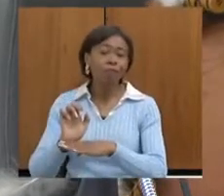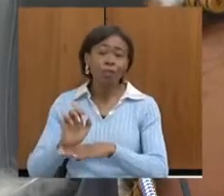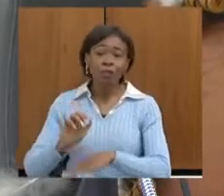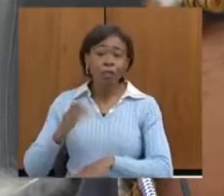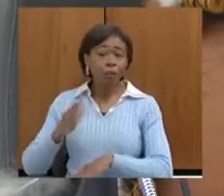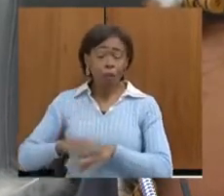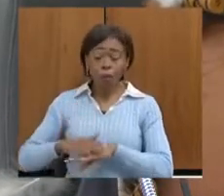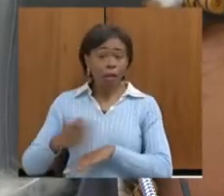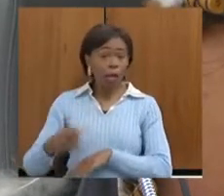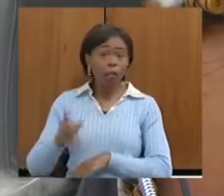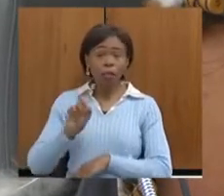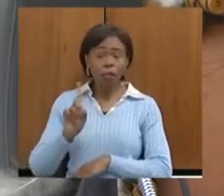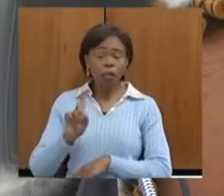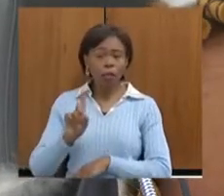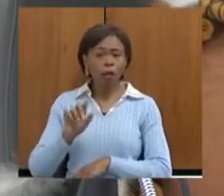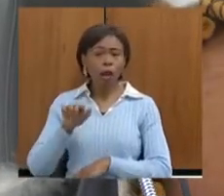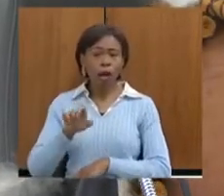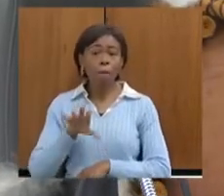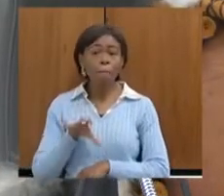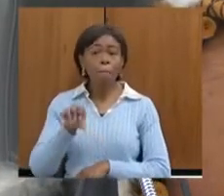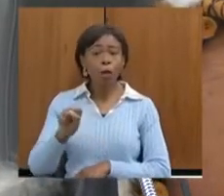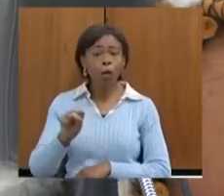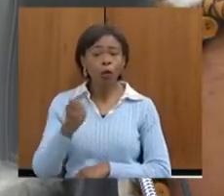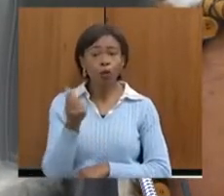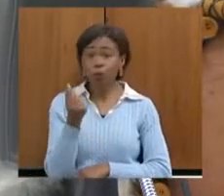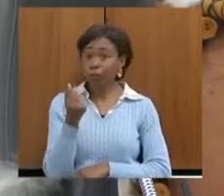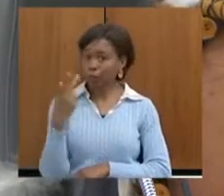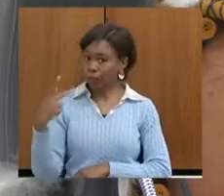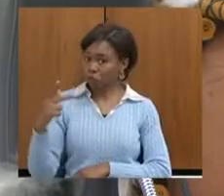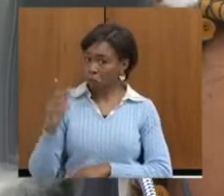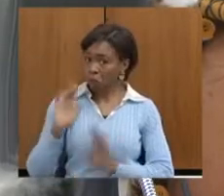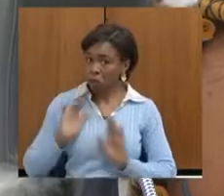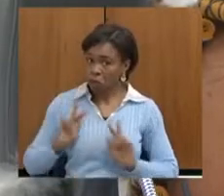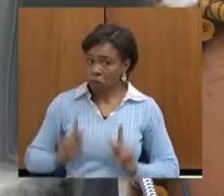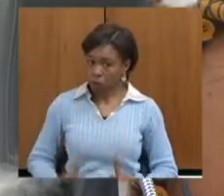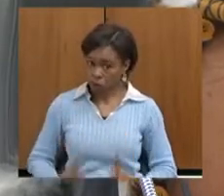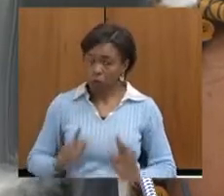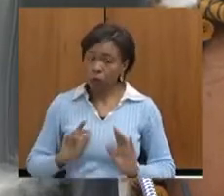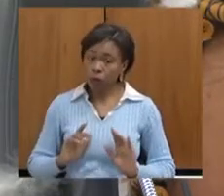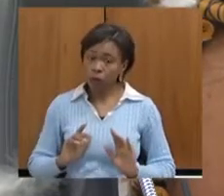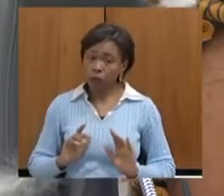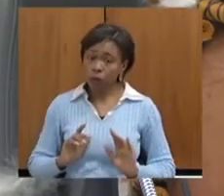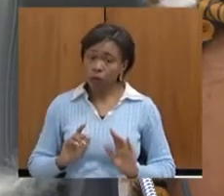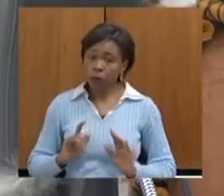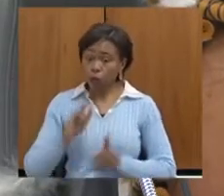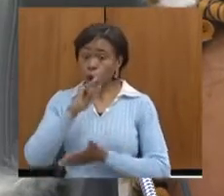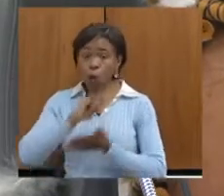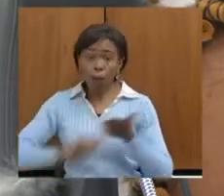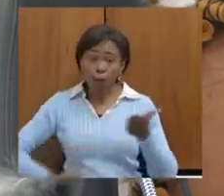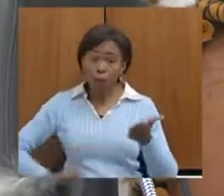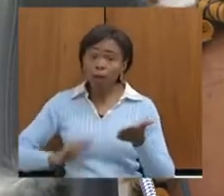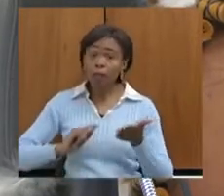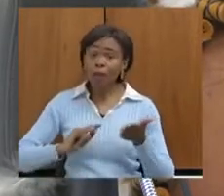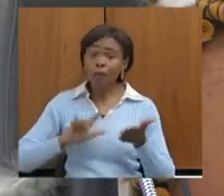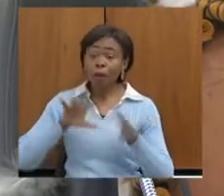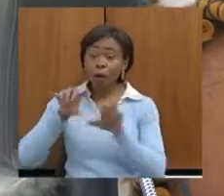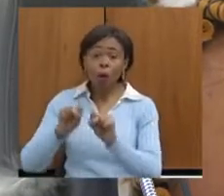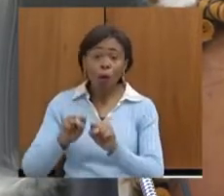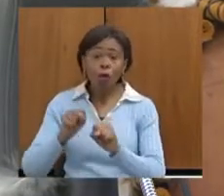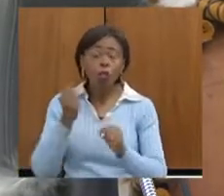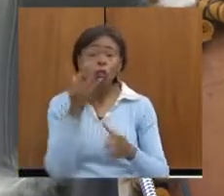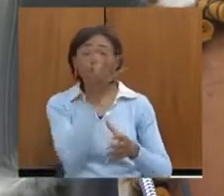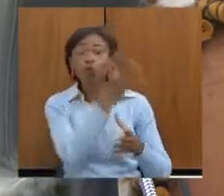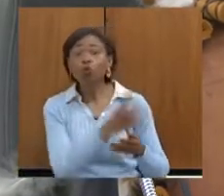Gol lá o dinheiro dele está melhor das hipóteses mas muita gente pegou o documento sumiu e nós